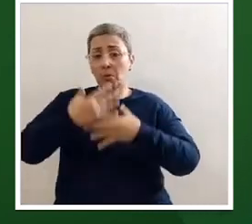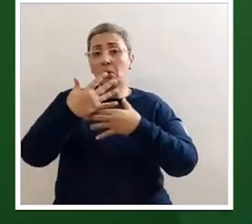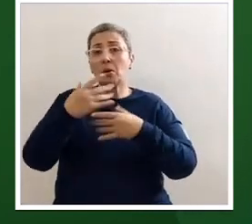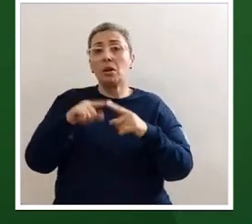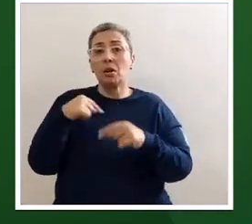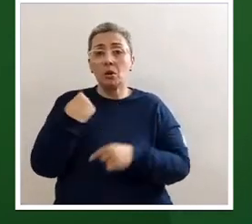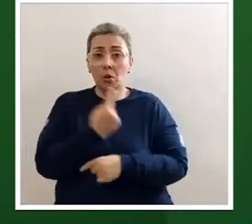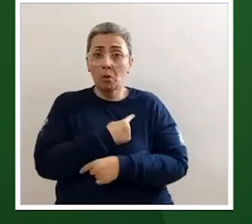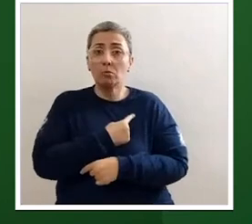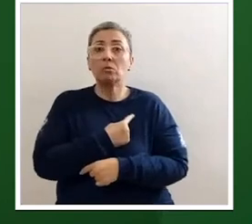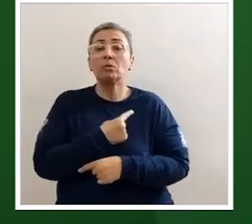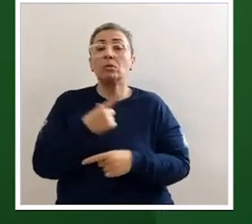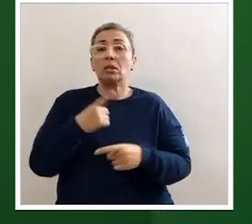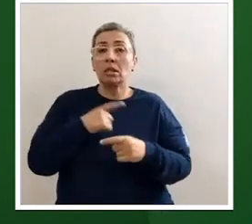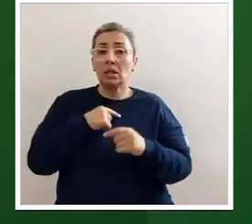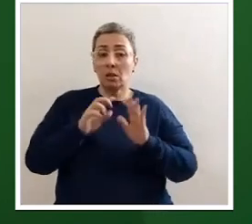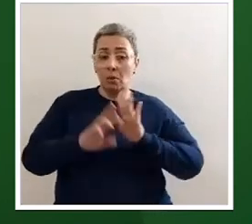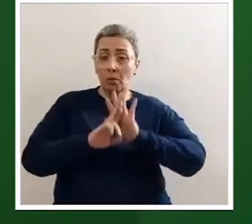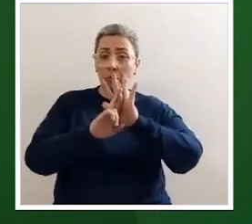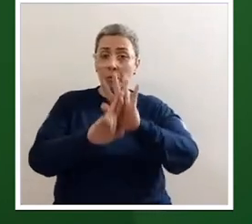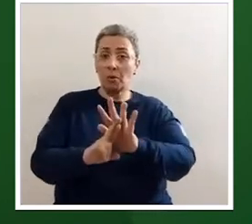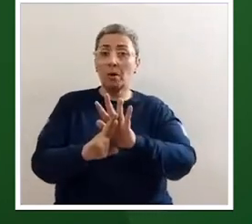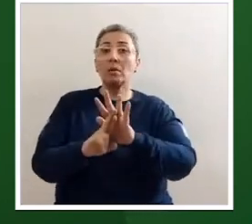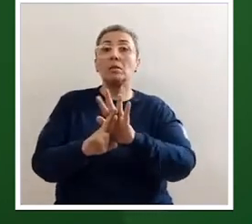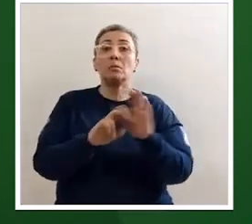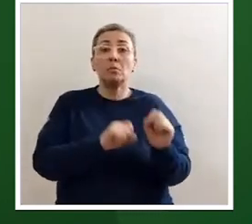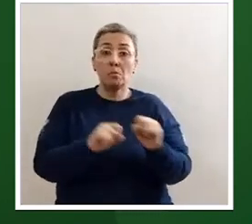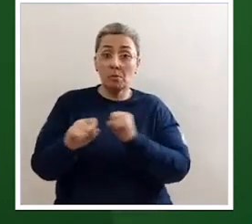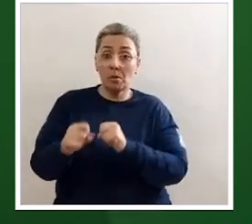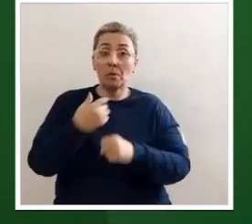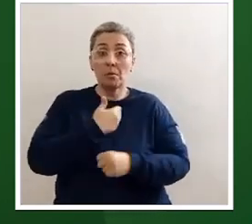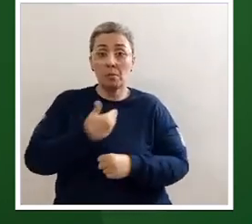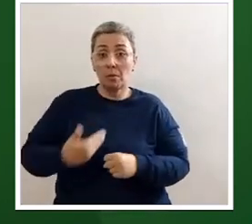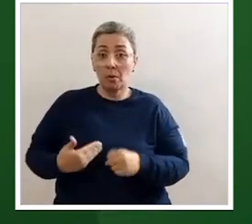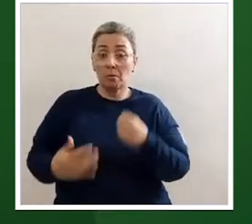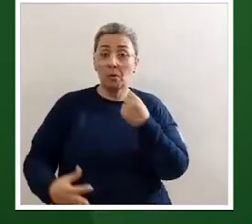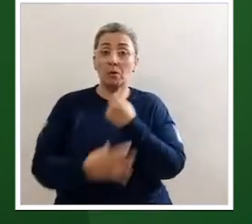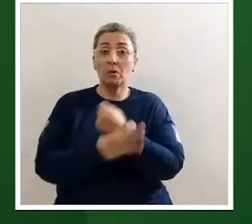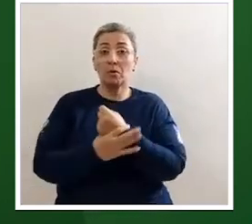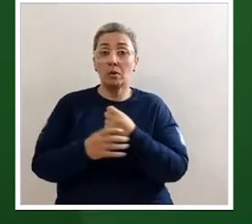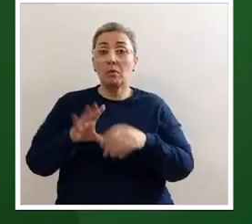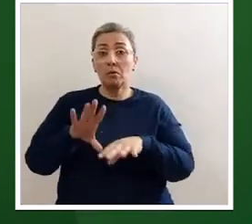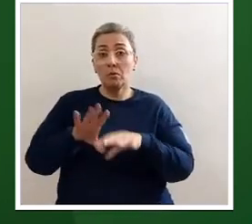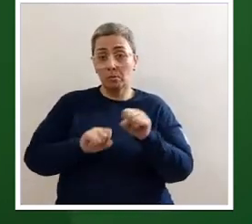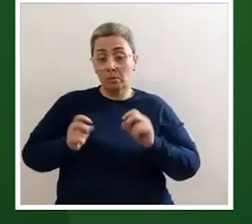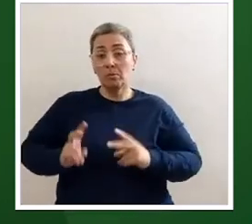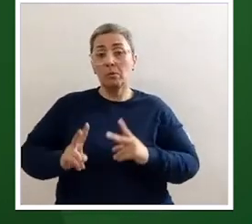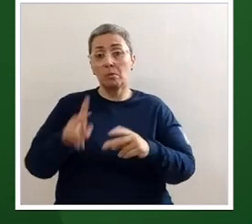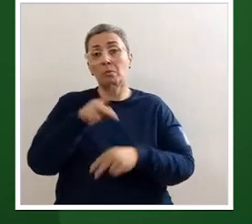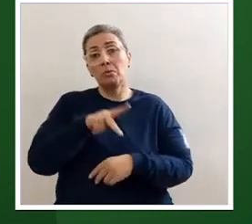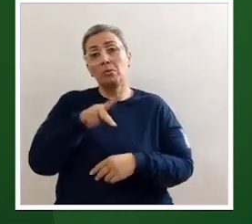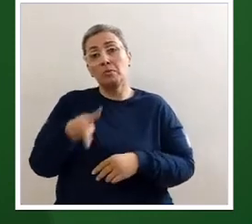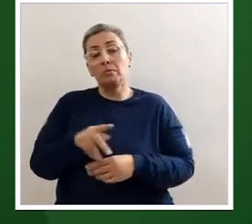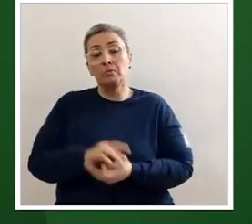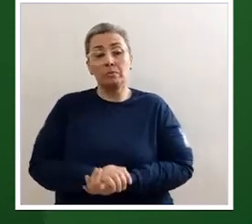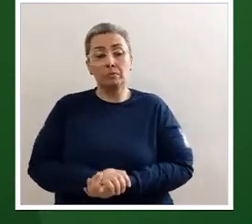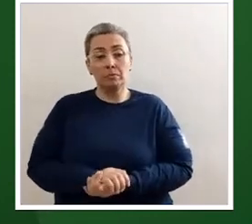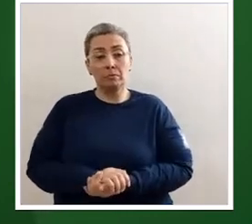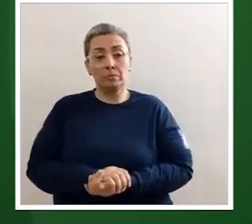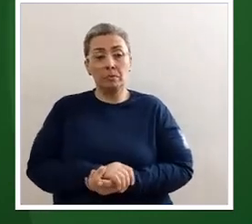nós enquanto representantes do poder público temos que garantir a formação continuada dos nossos professores